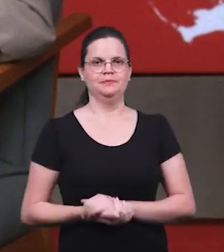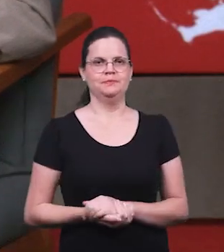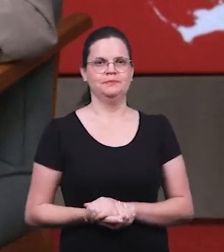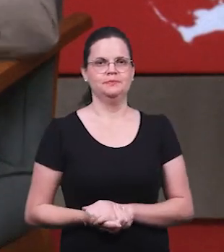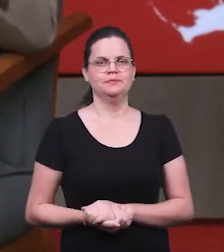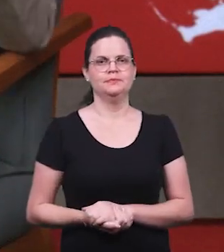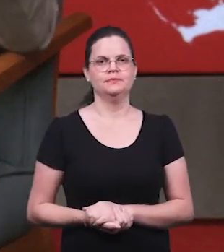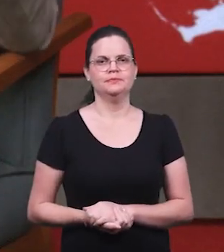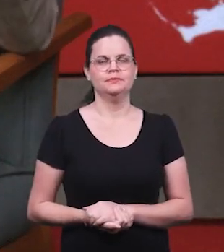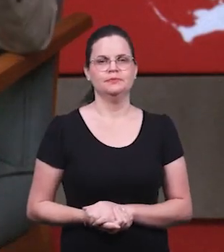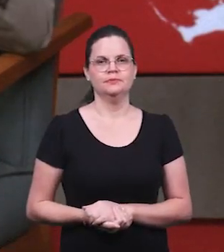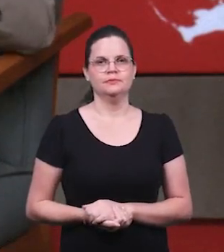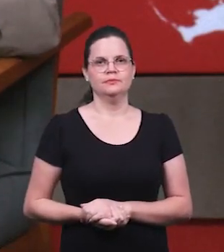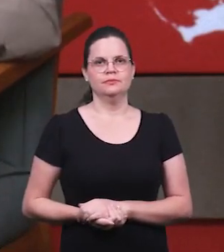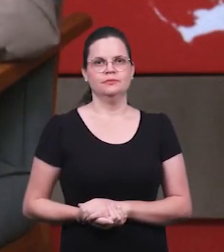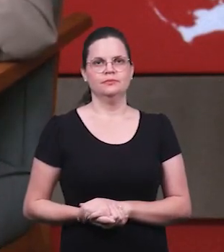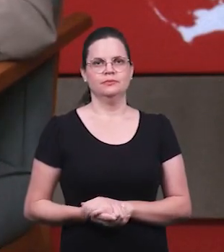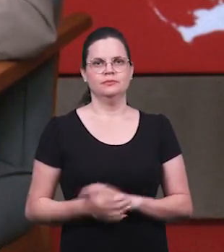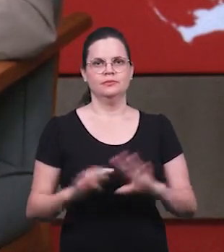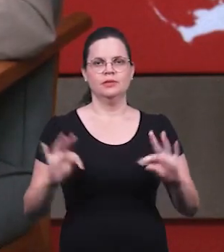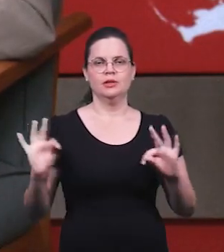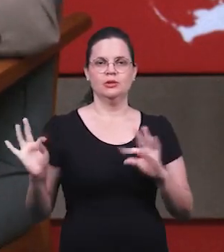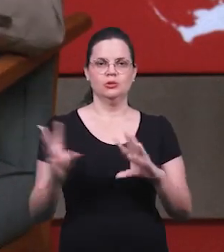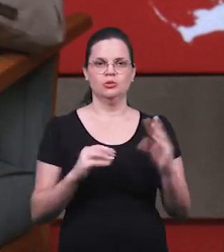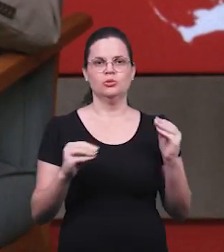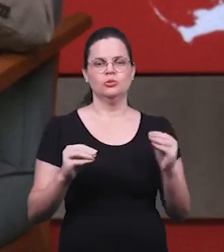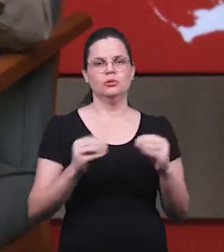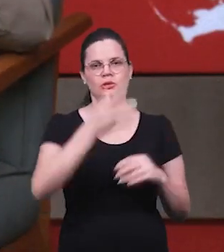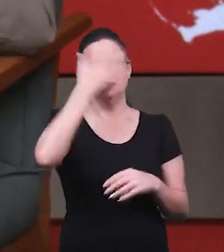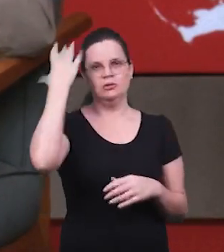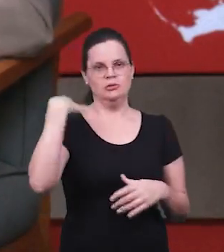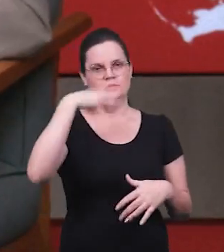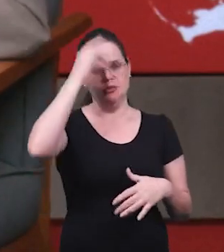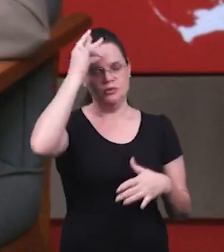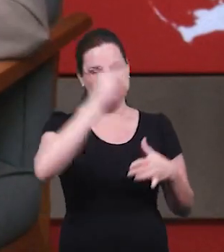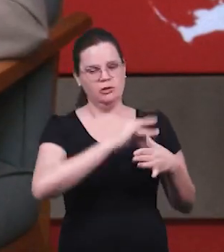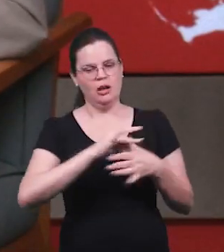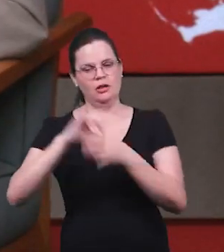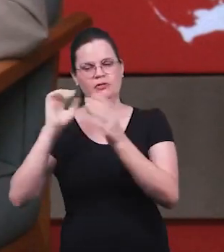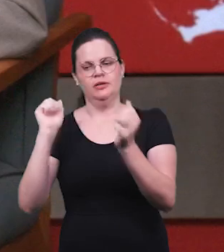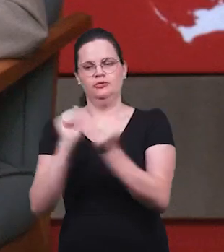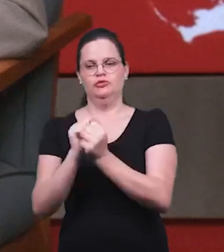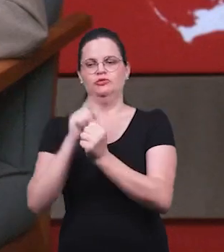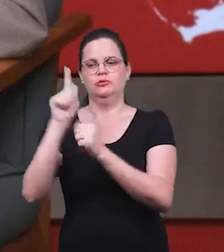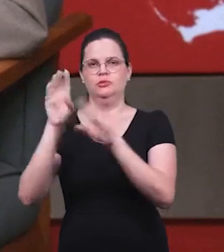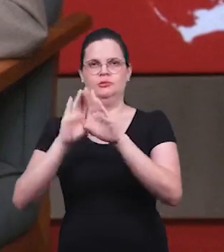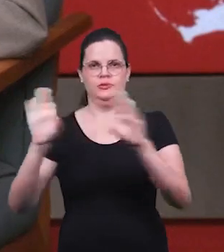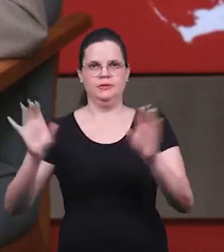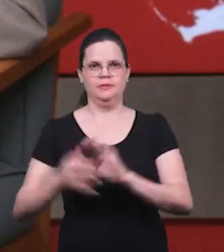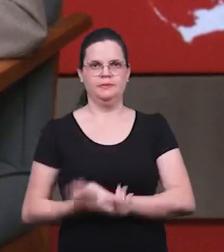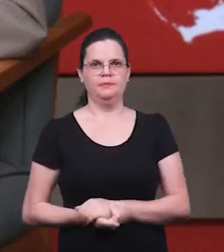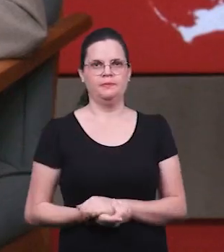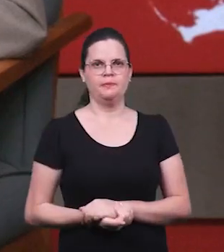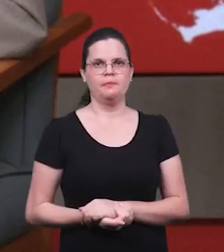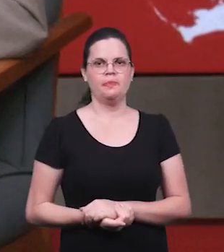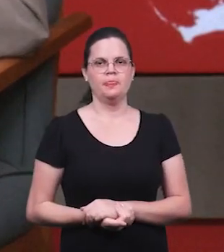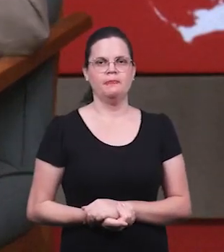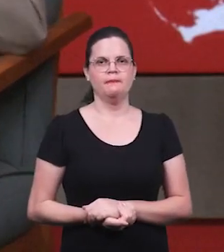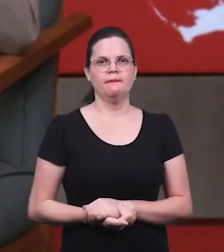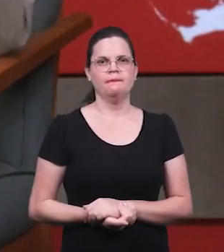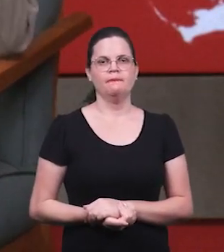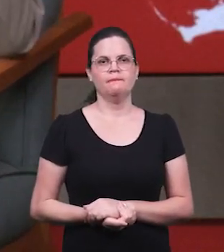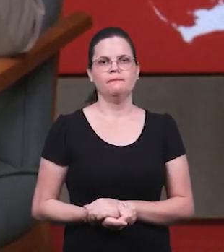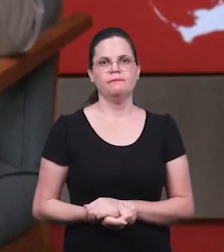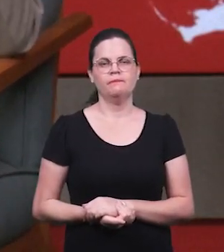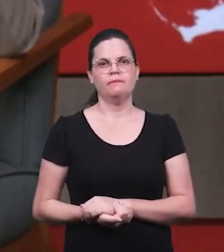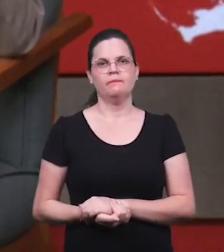da igreja, que é quando tudo vai ser, quando o Espírito Santo vai sair levado com a igreja. Então,